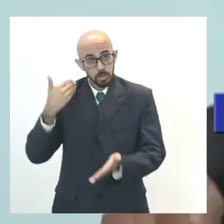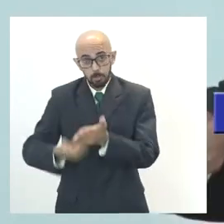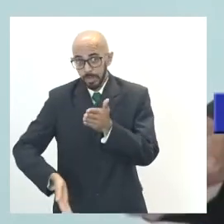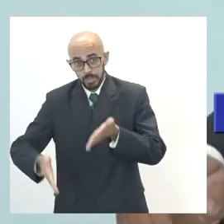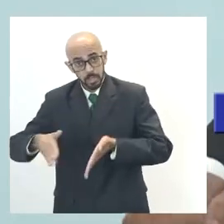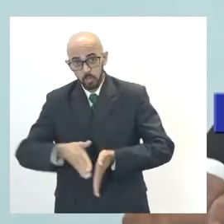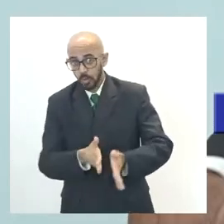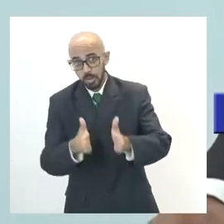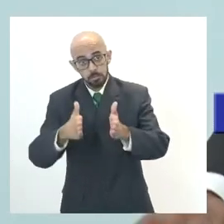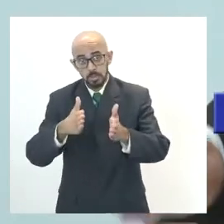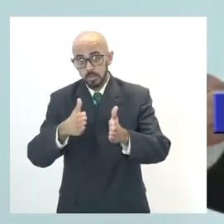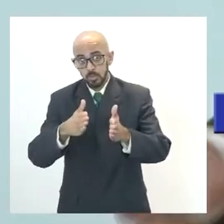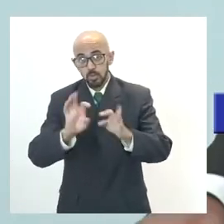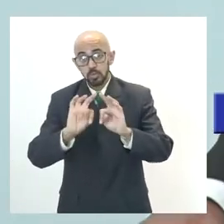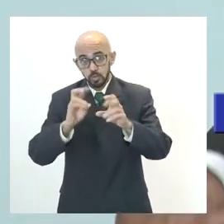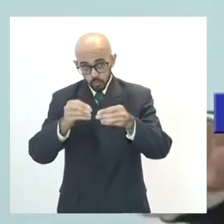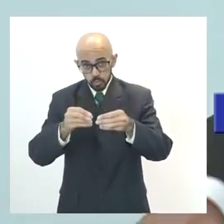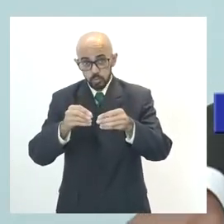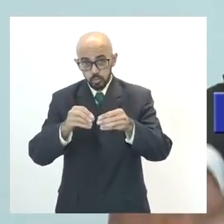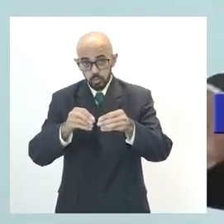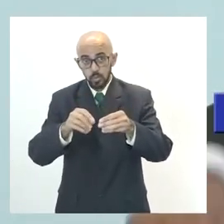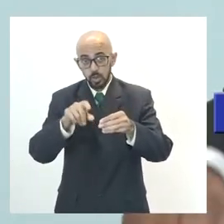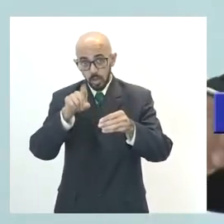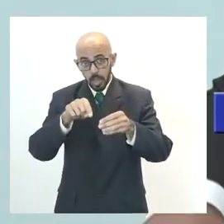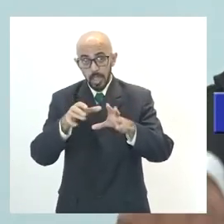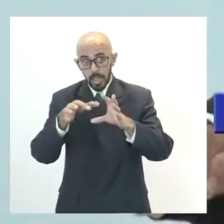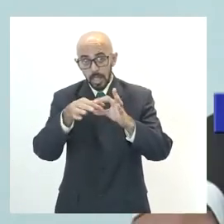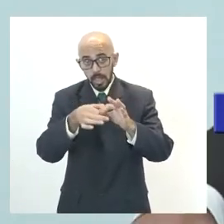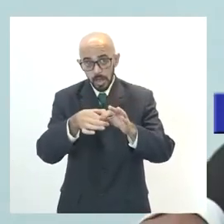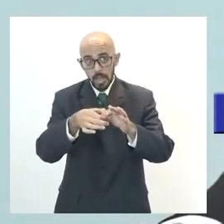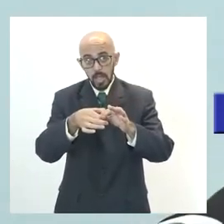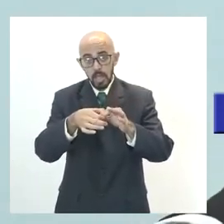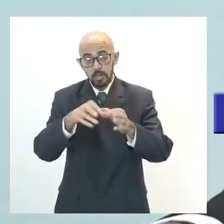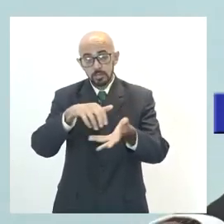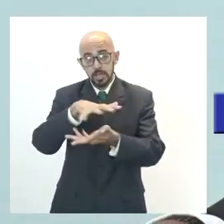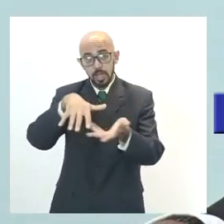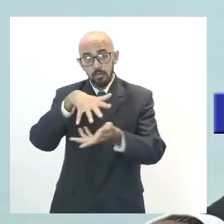isso tudo senhor está ligado à reforma administrativa